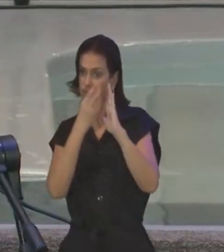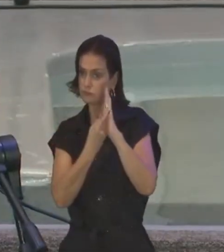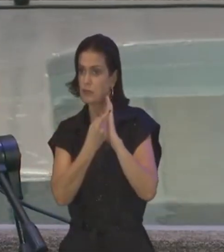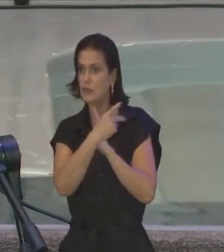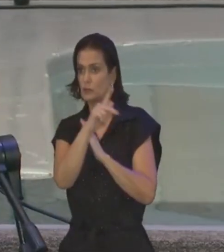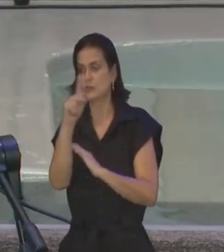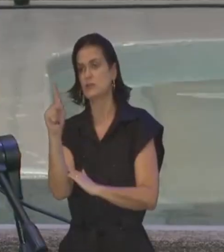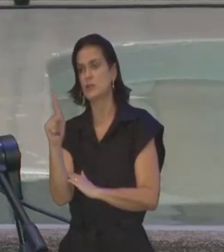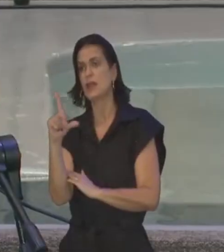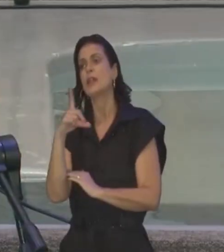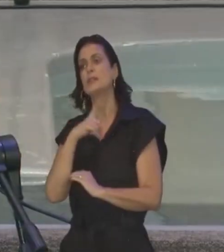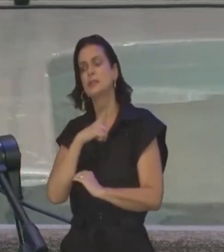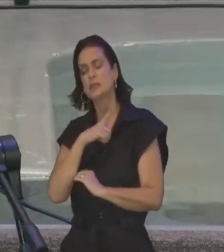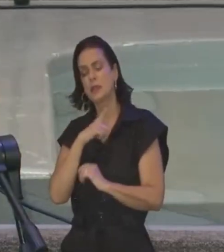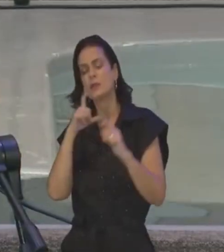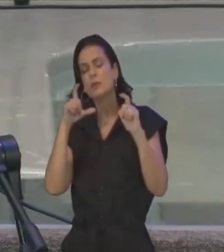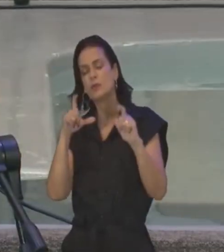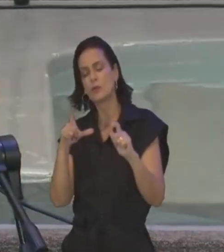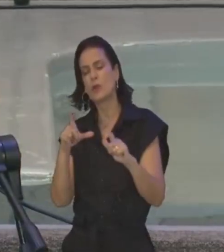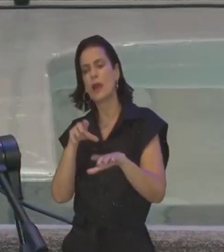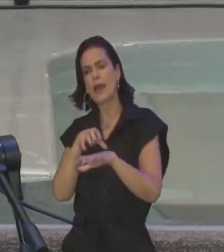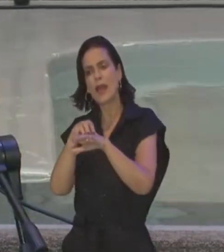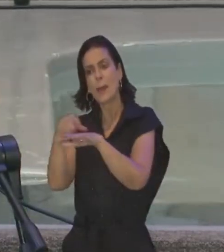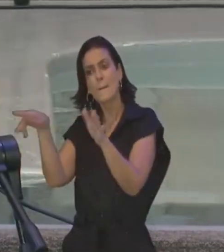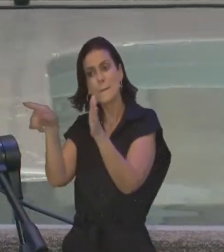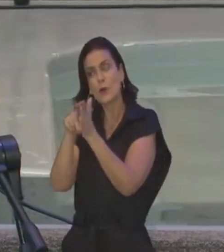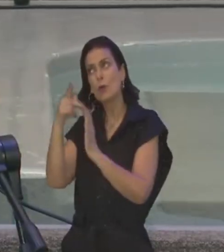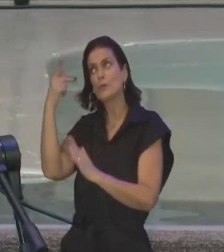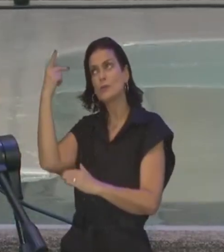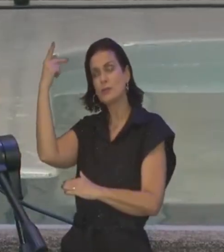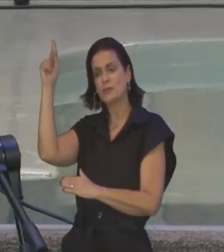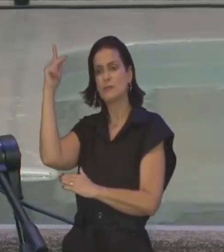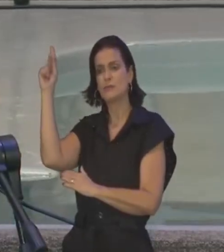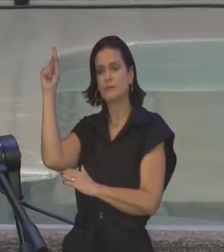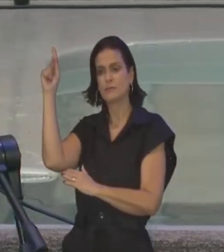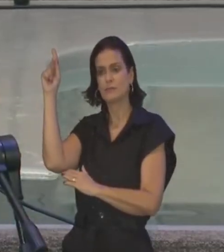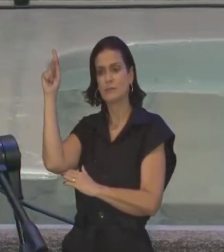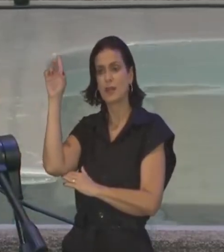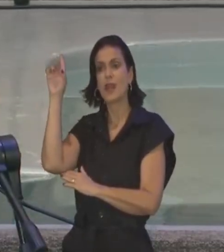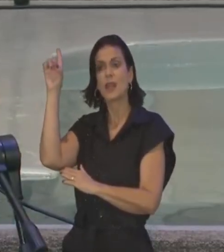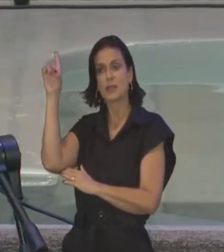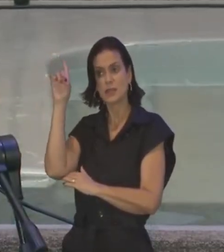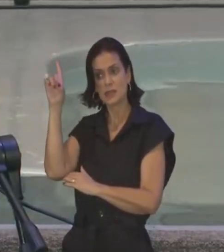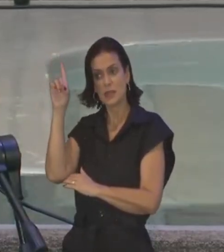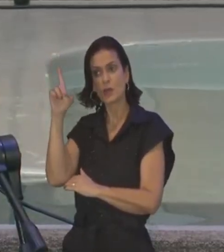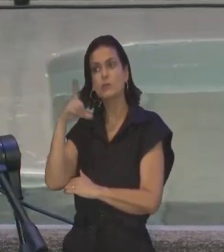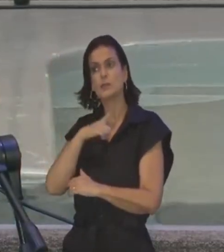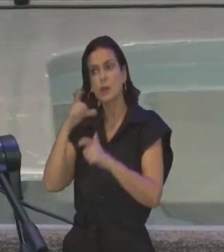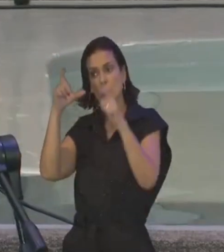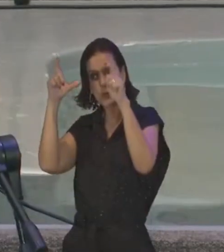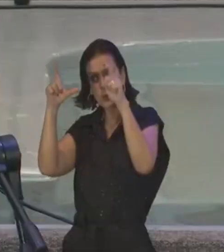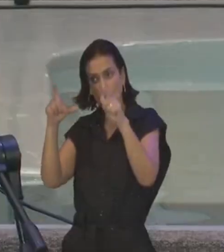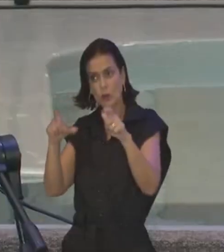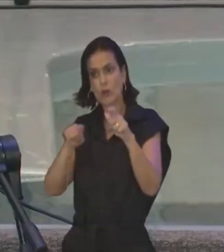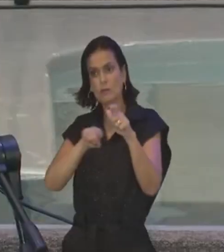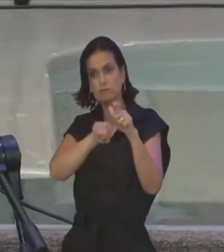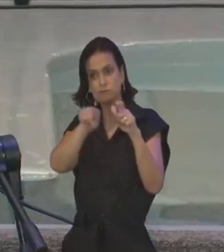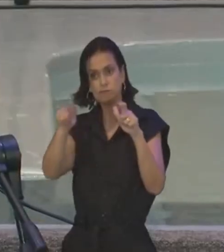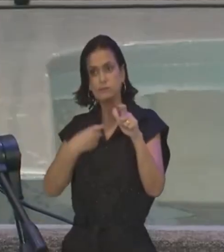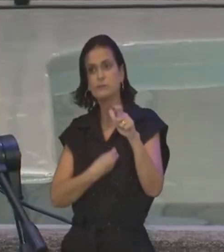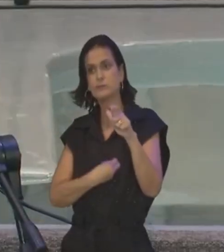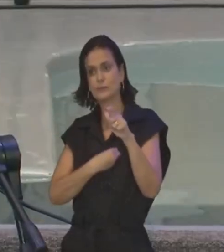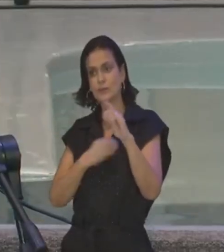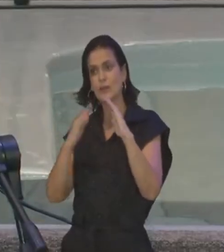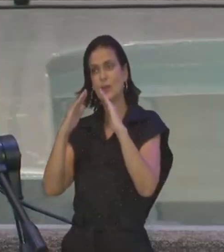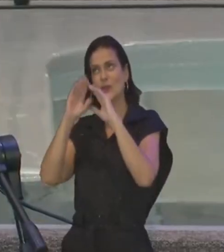você, Deus tem um lugarzinho no reino dele para você, Deus tem um lugar para você nas